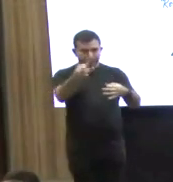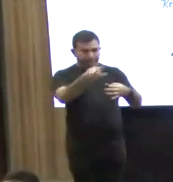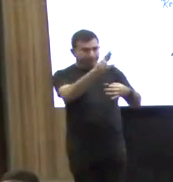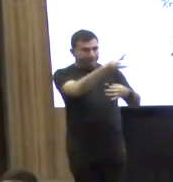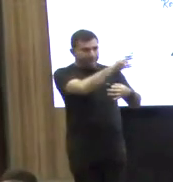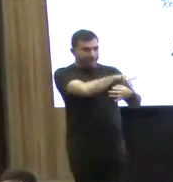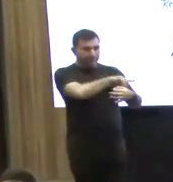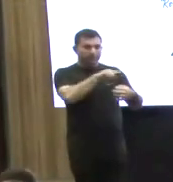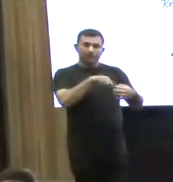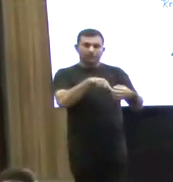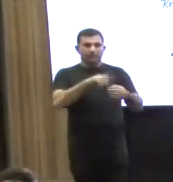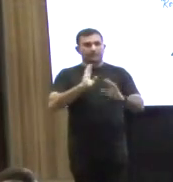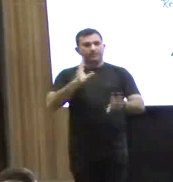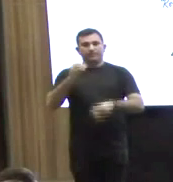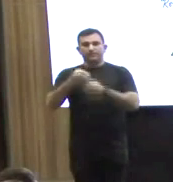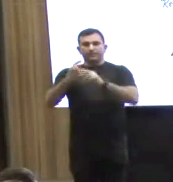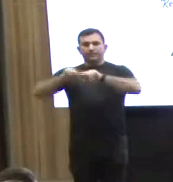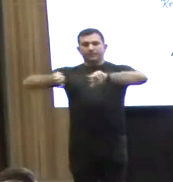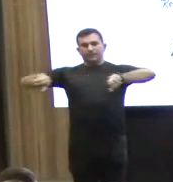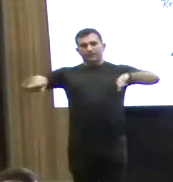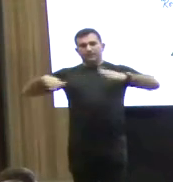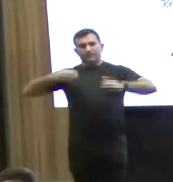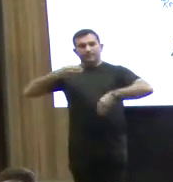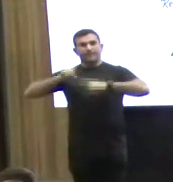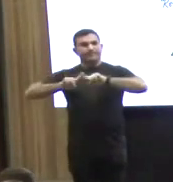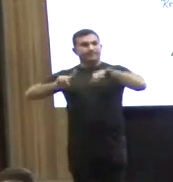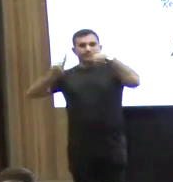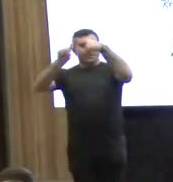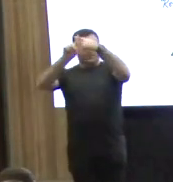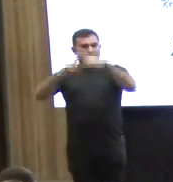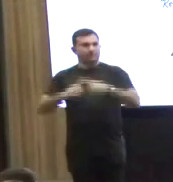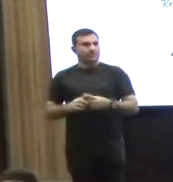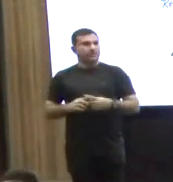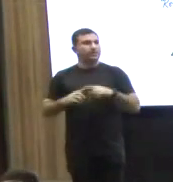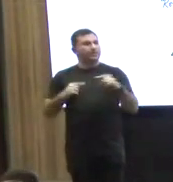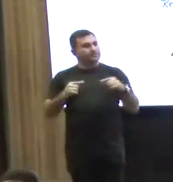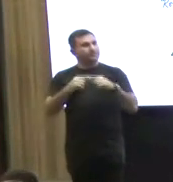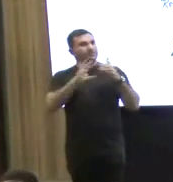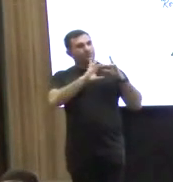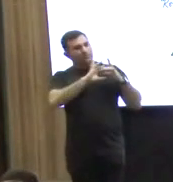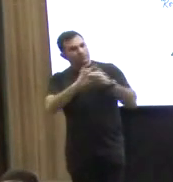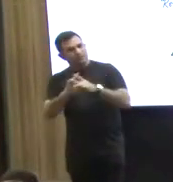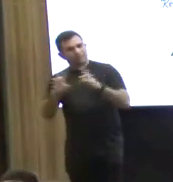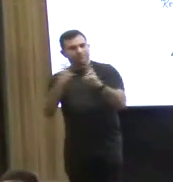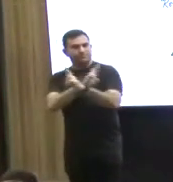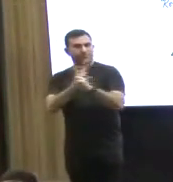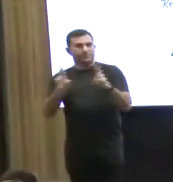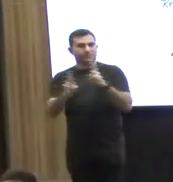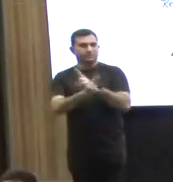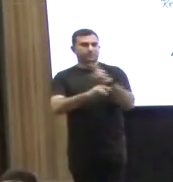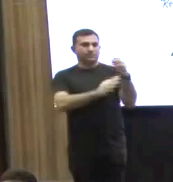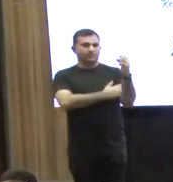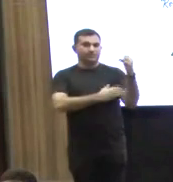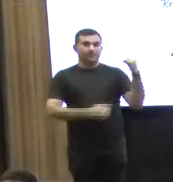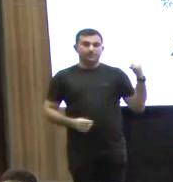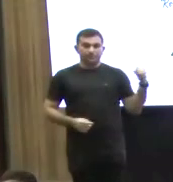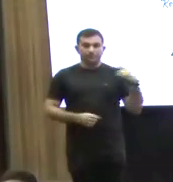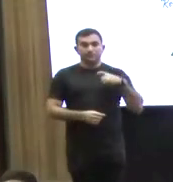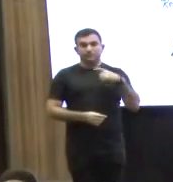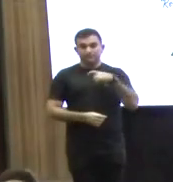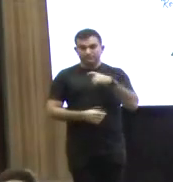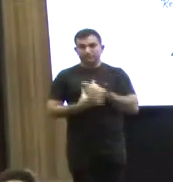também que essa construção social, ela se dá nesse contexto das relações de poder, e entendendo que, nesse grande leque de